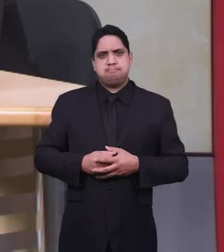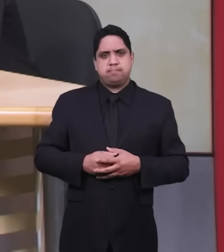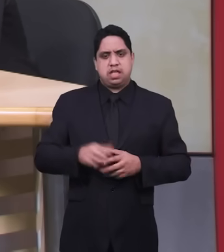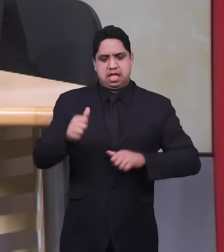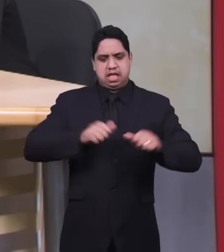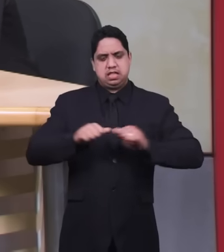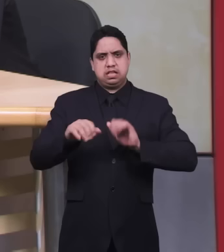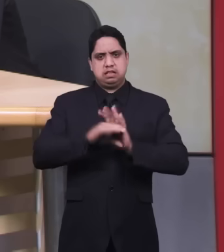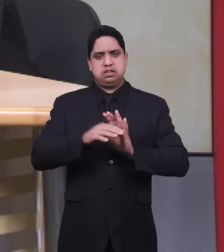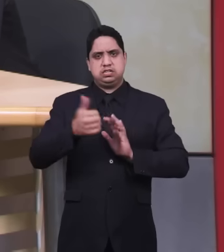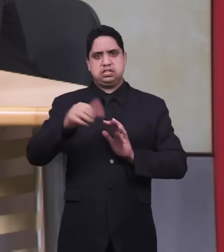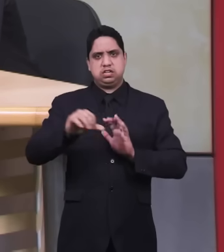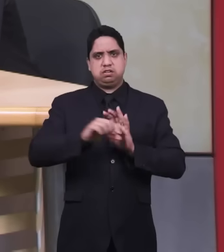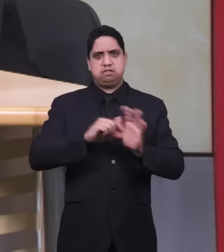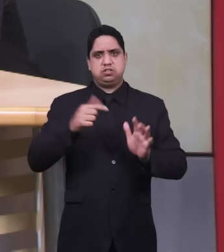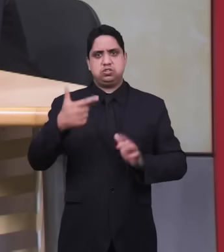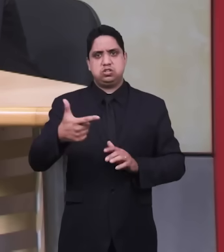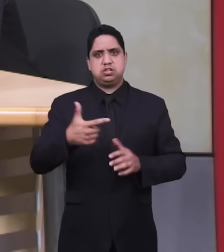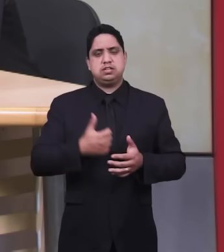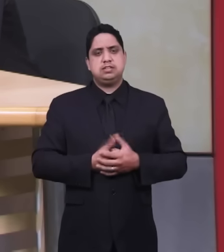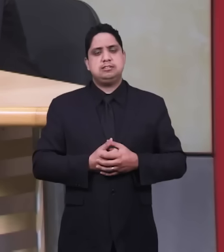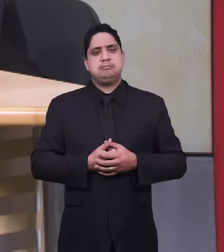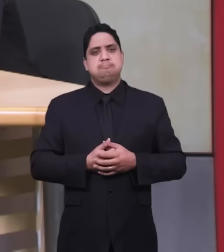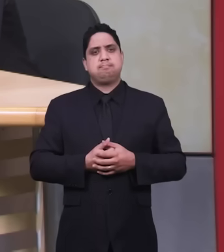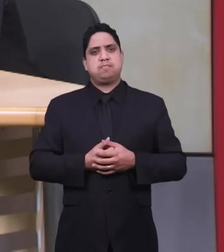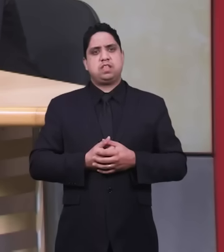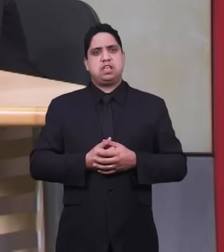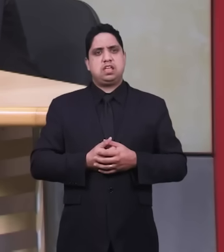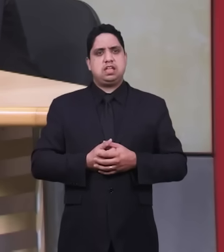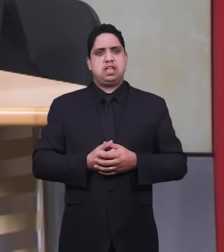Atos 19, 2, né?